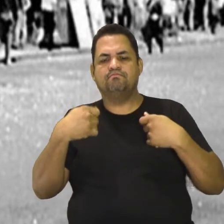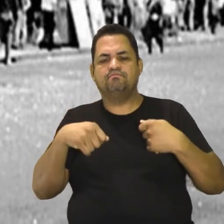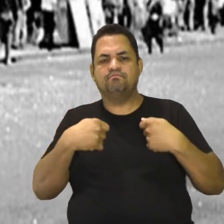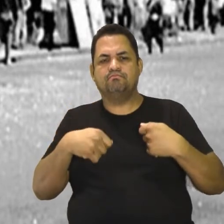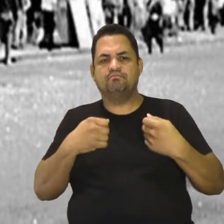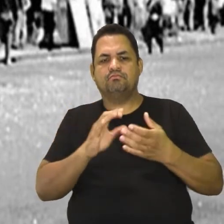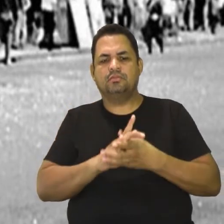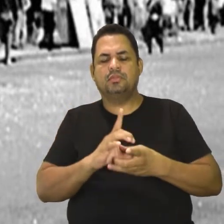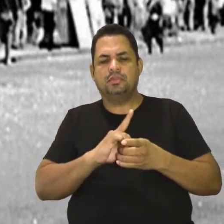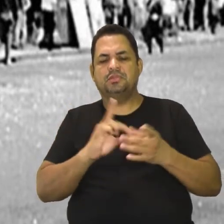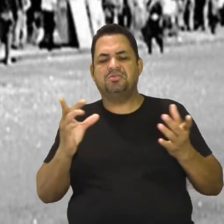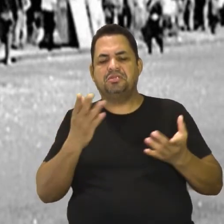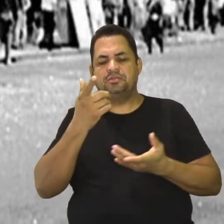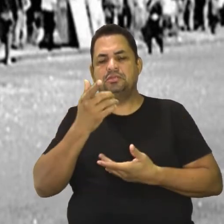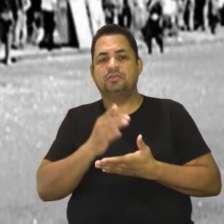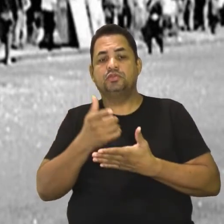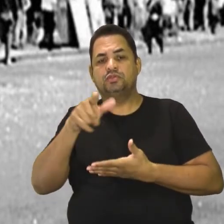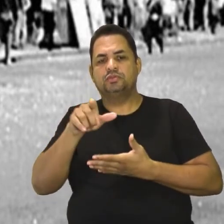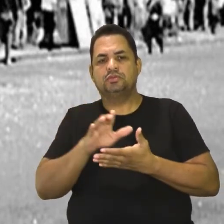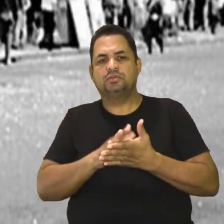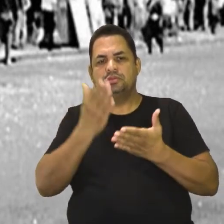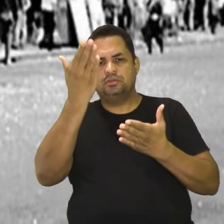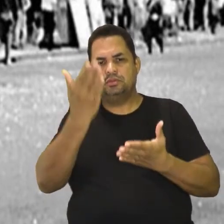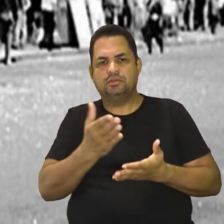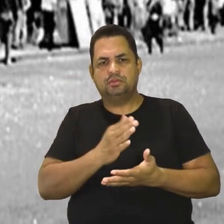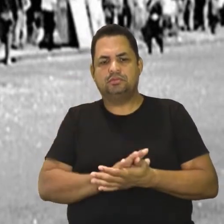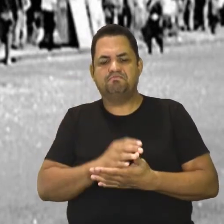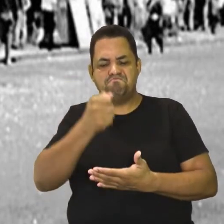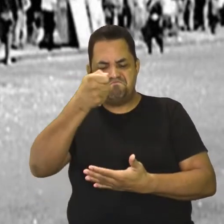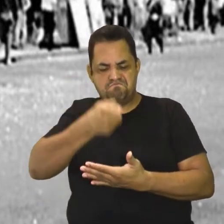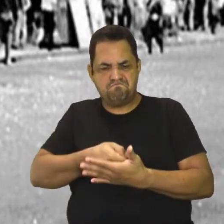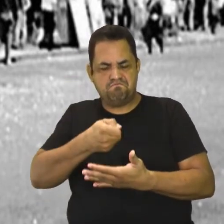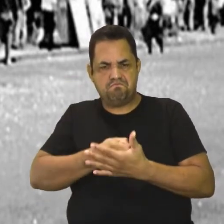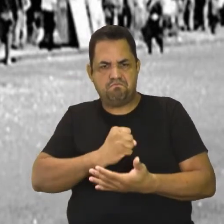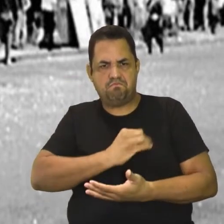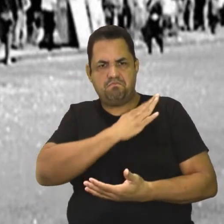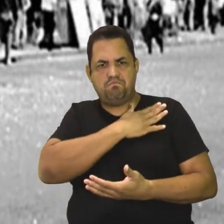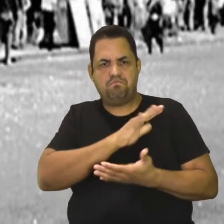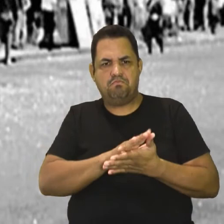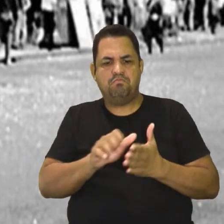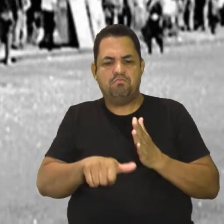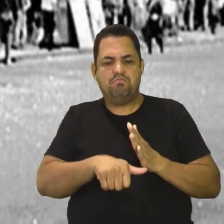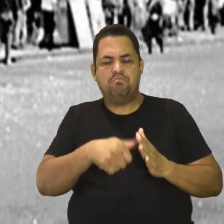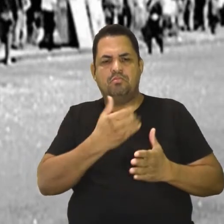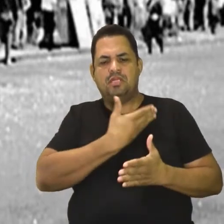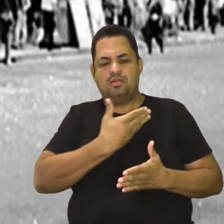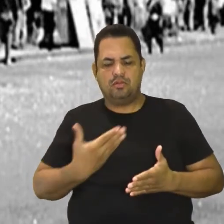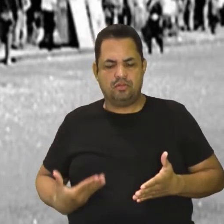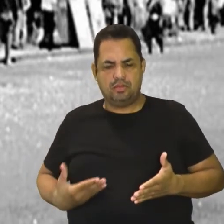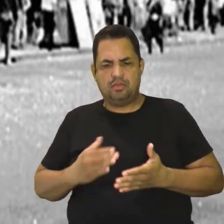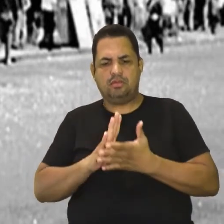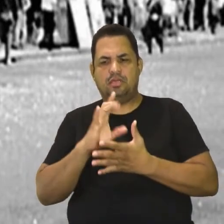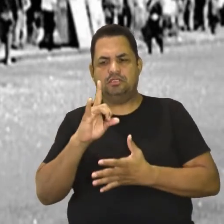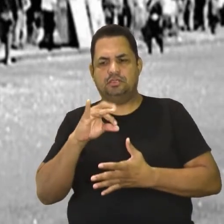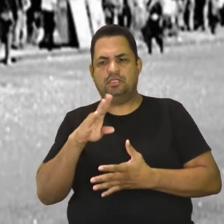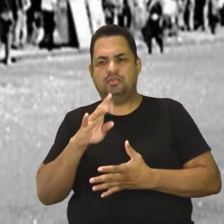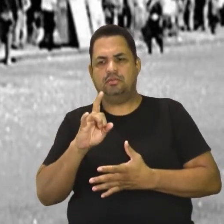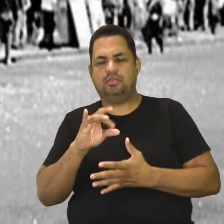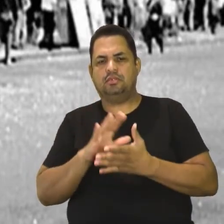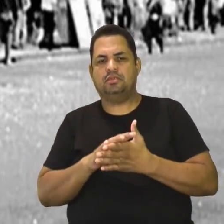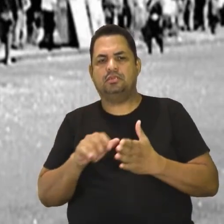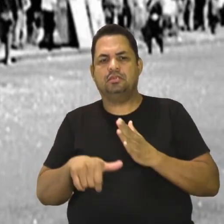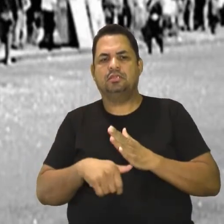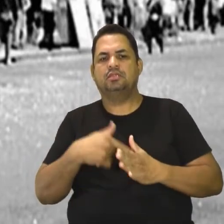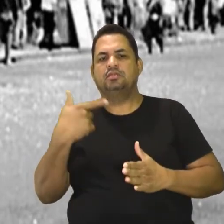uma redemocratização. Essa linha dura que nós temos aí, primeiro governo, Castelo Branco.